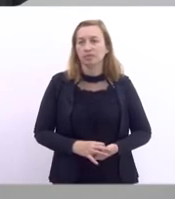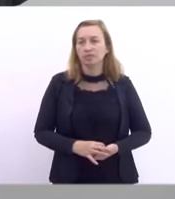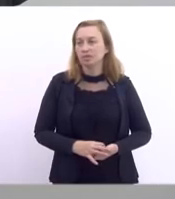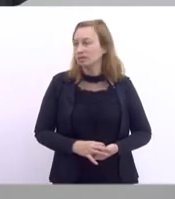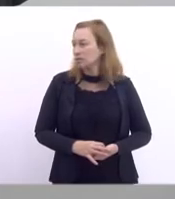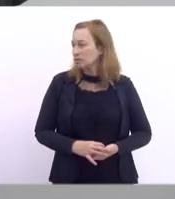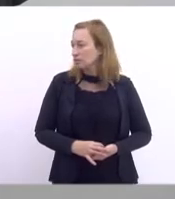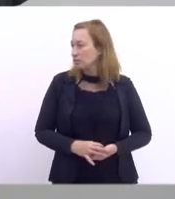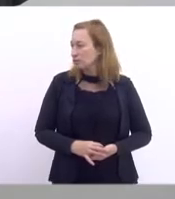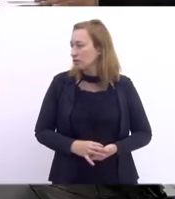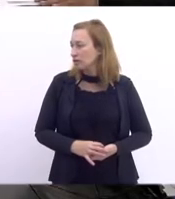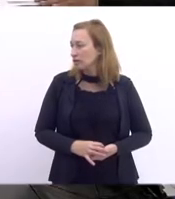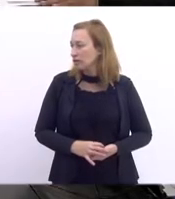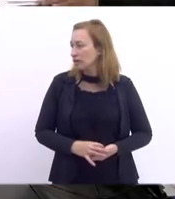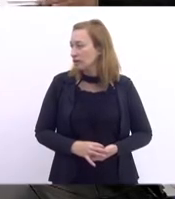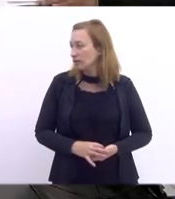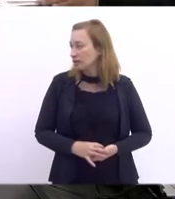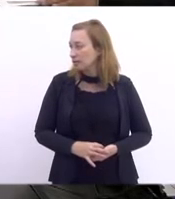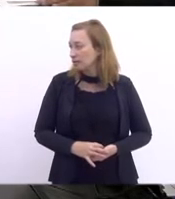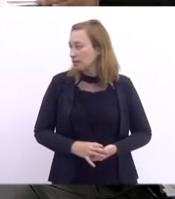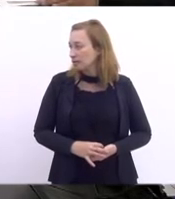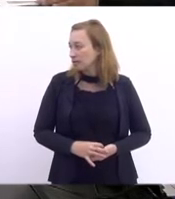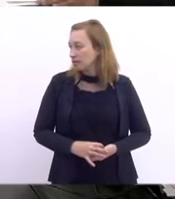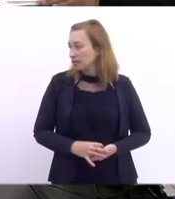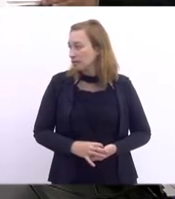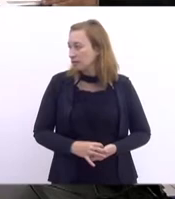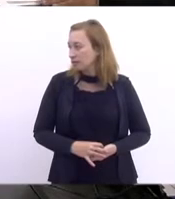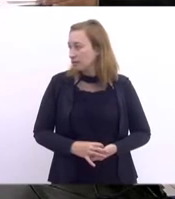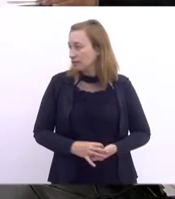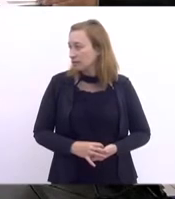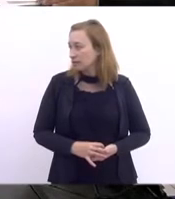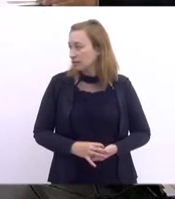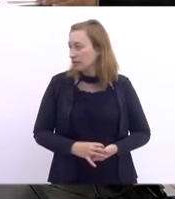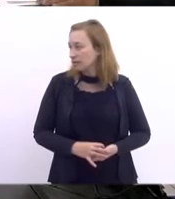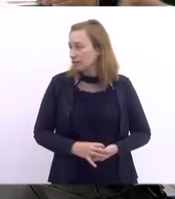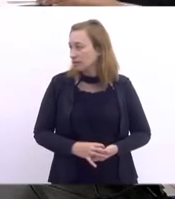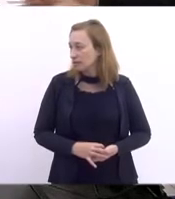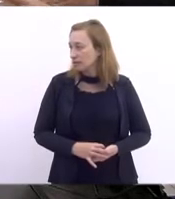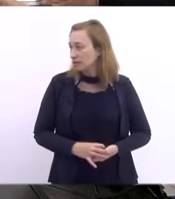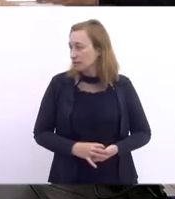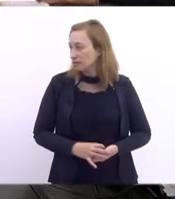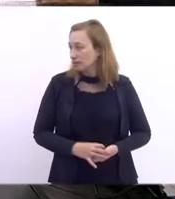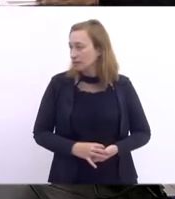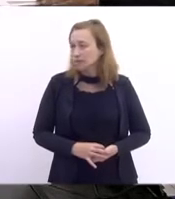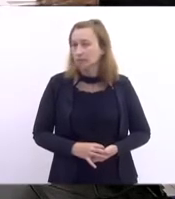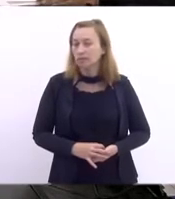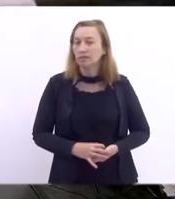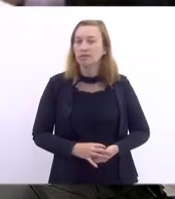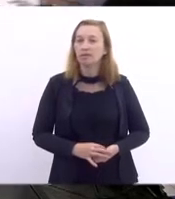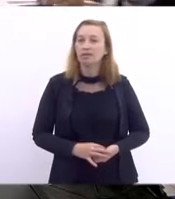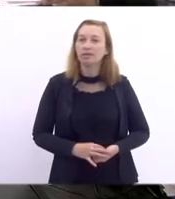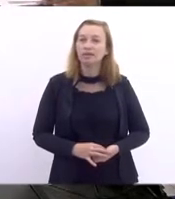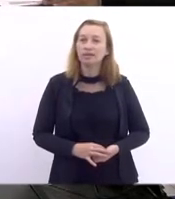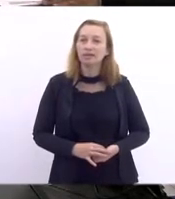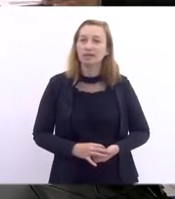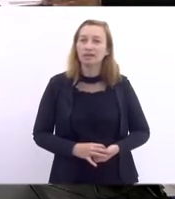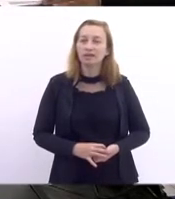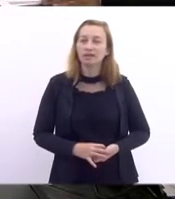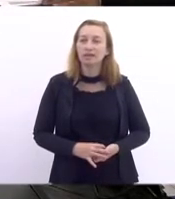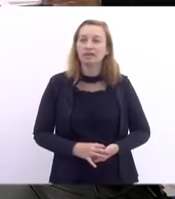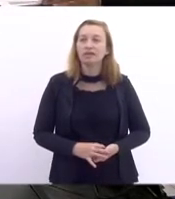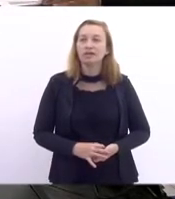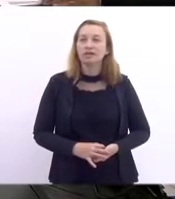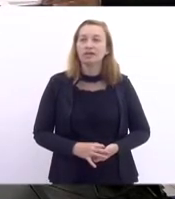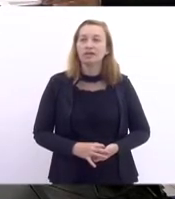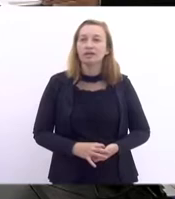E aí E aí e até agora